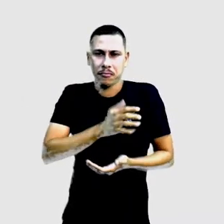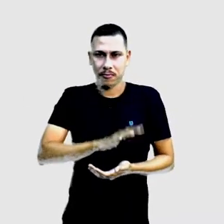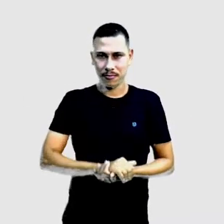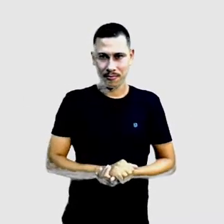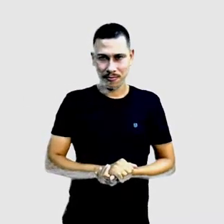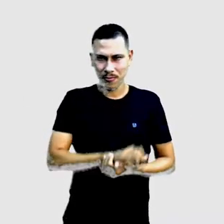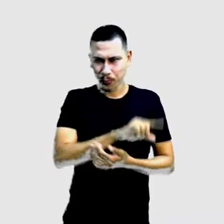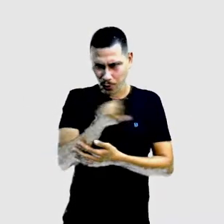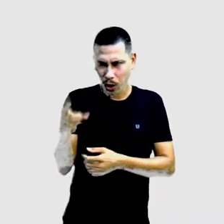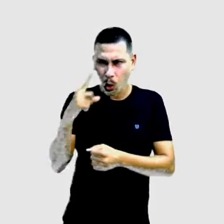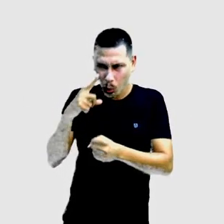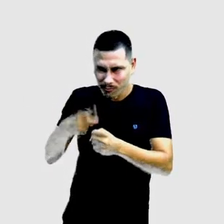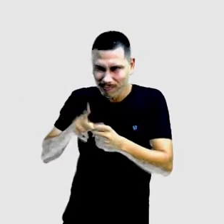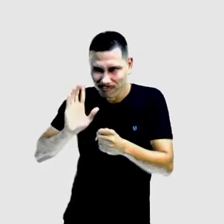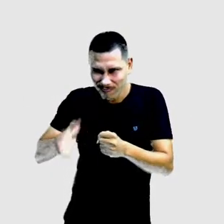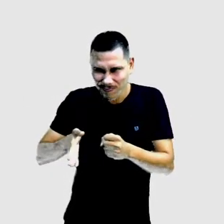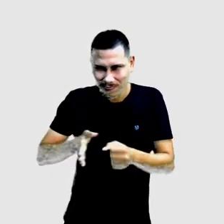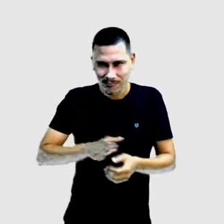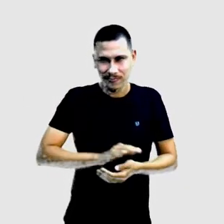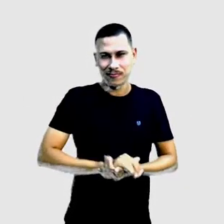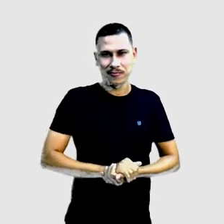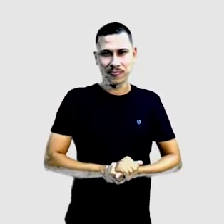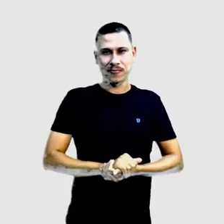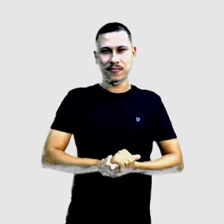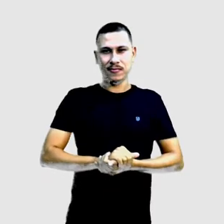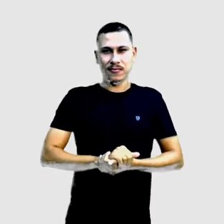Vocês já conseguiram descobrir?